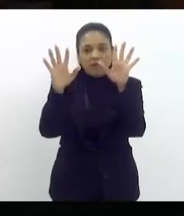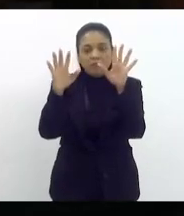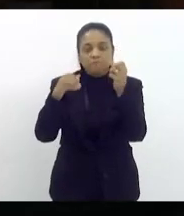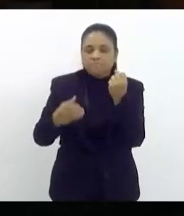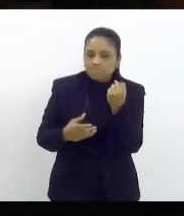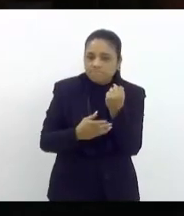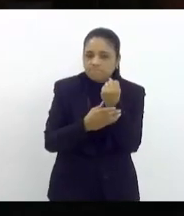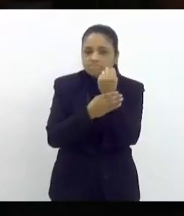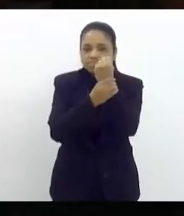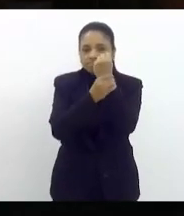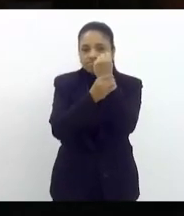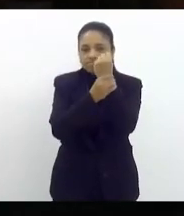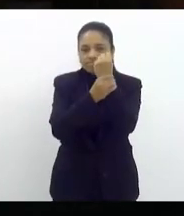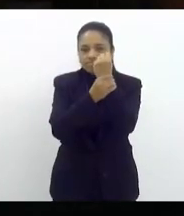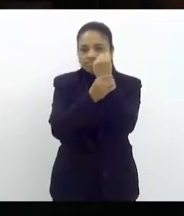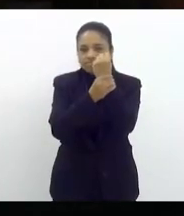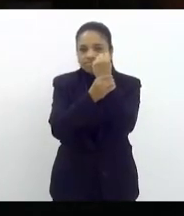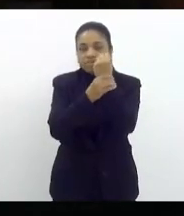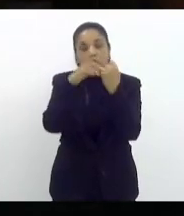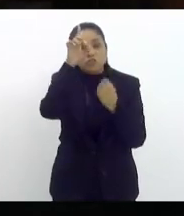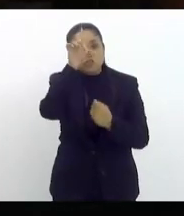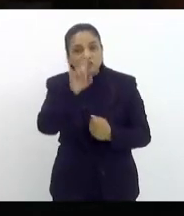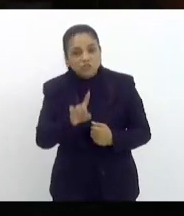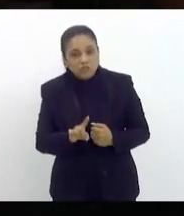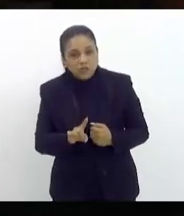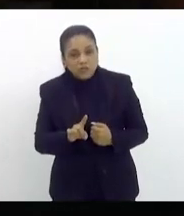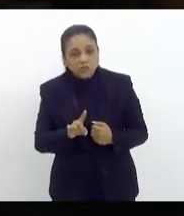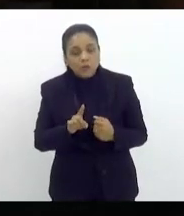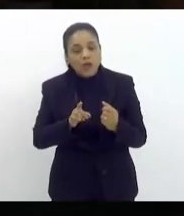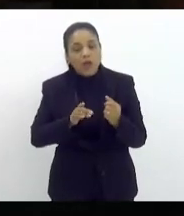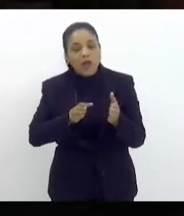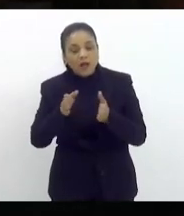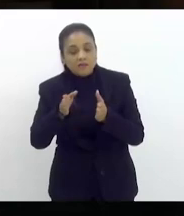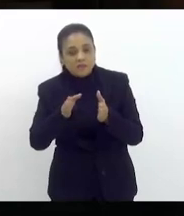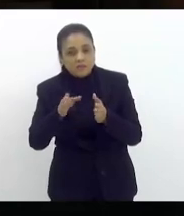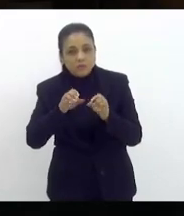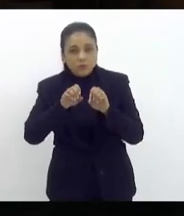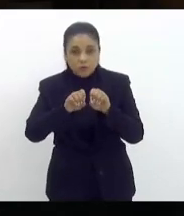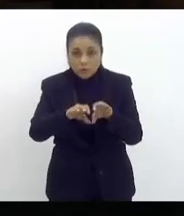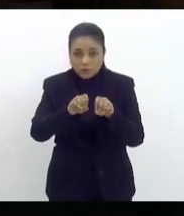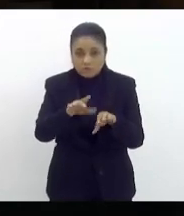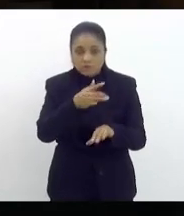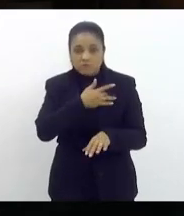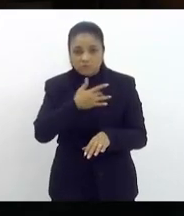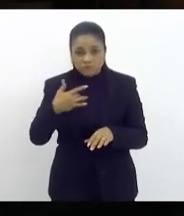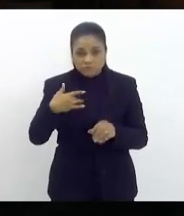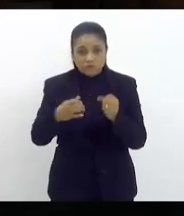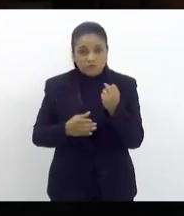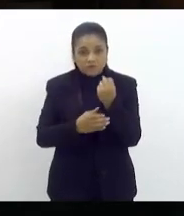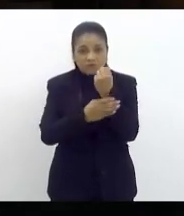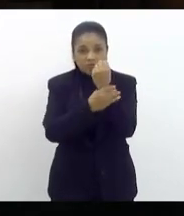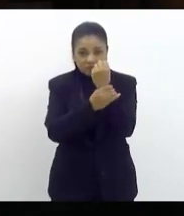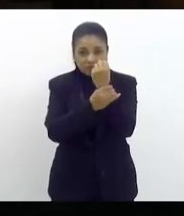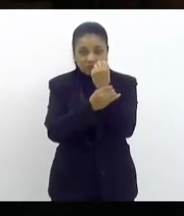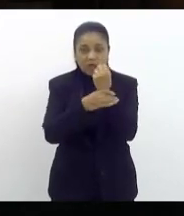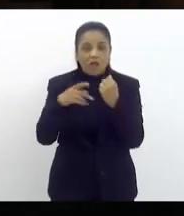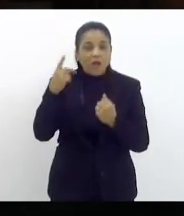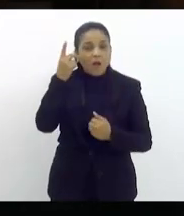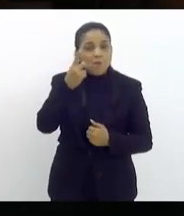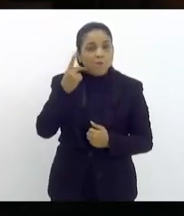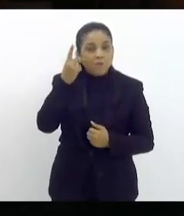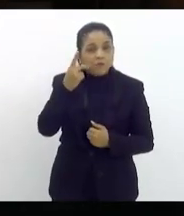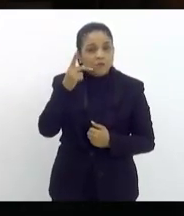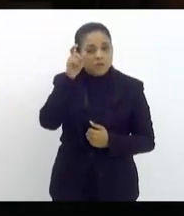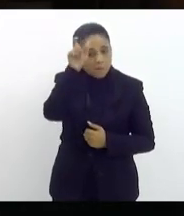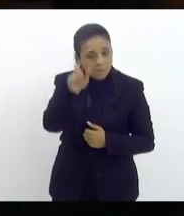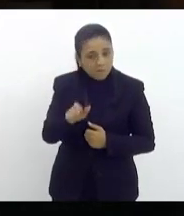garanta e assegure direito a acesso a educação a saúde a segurança a políticas para